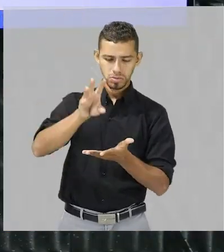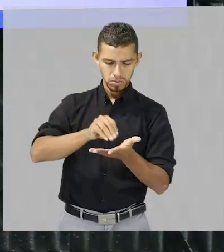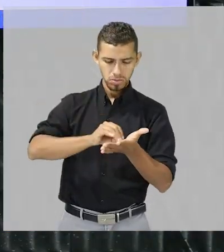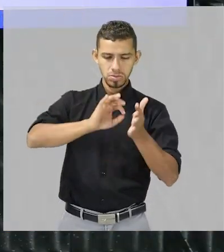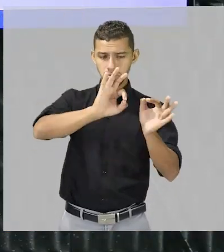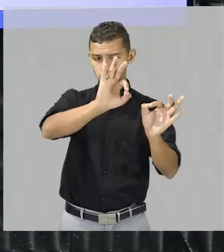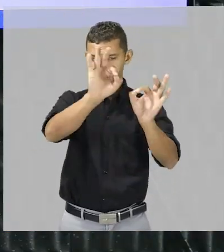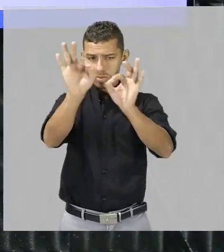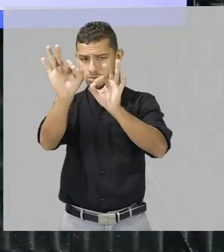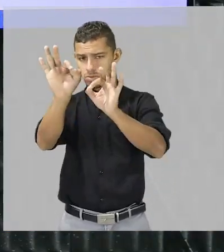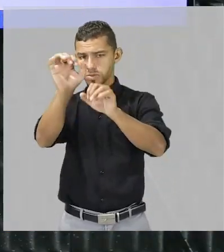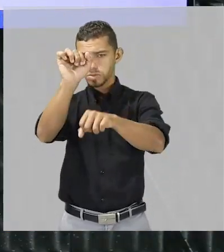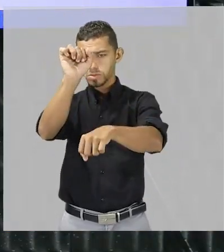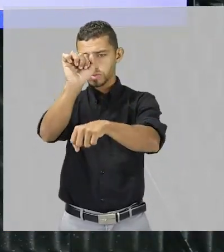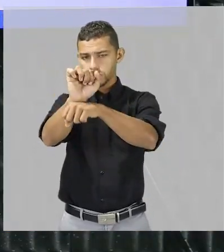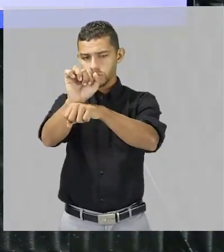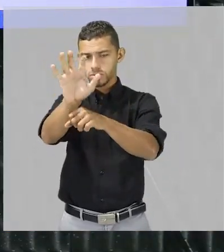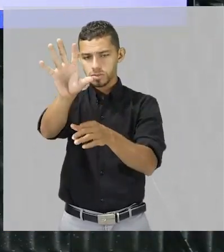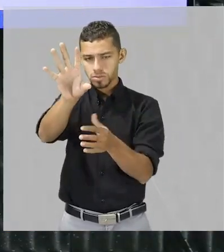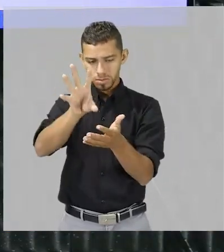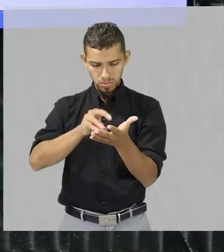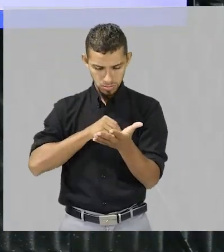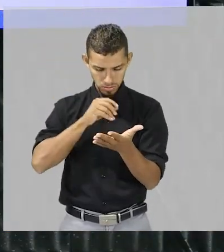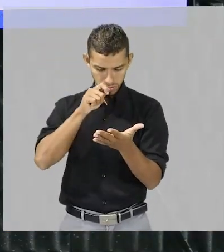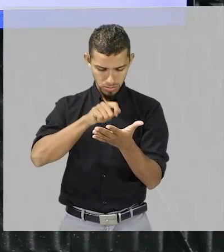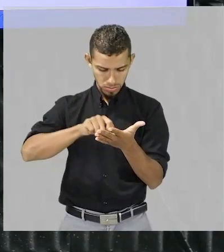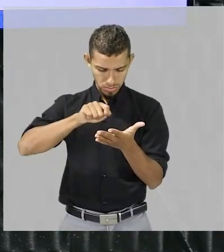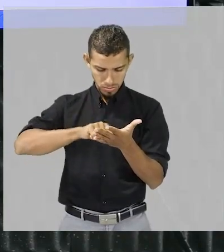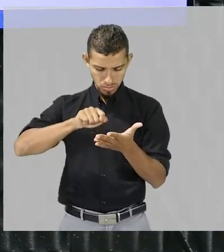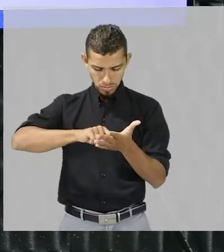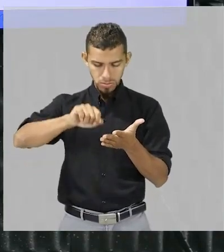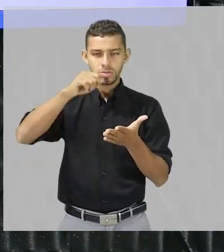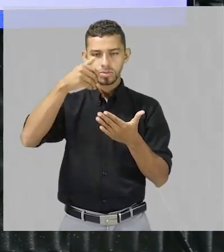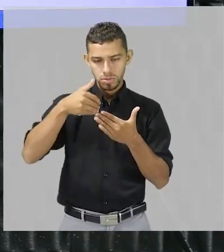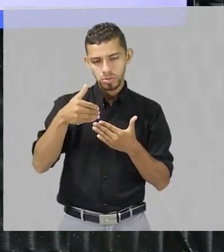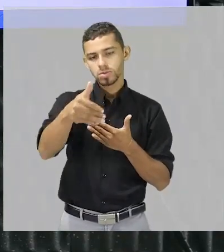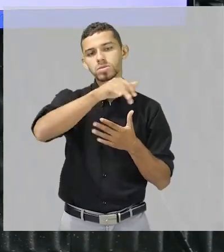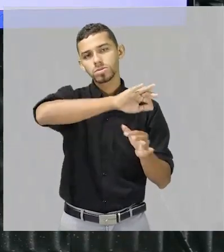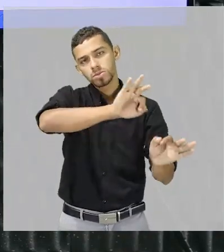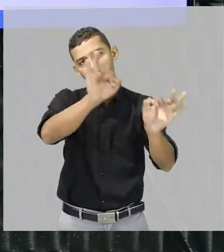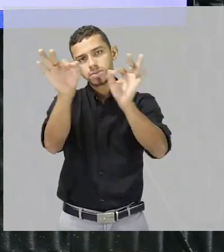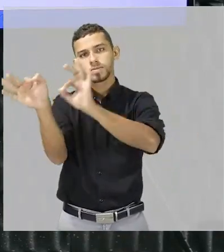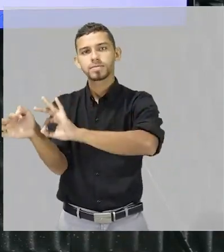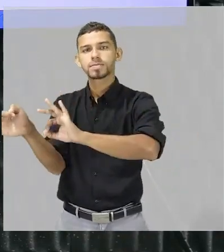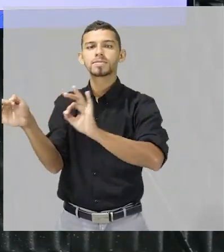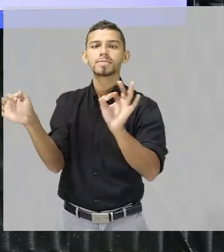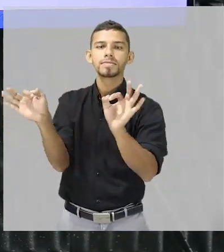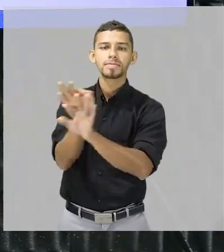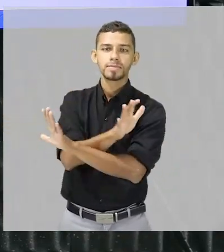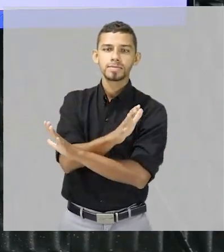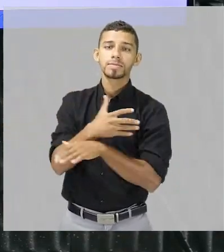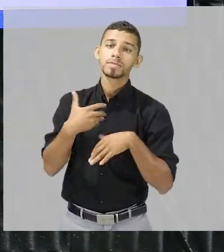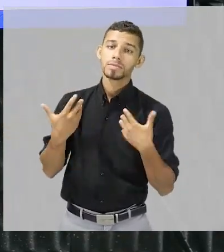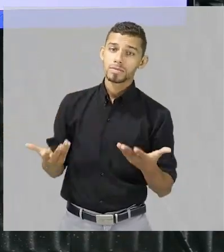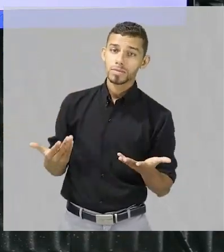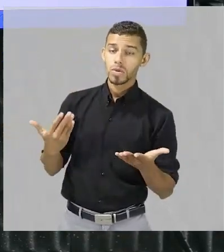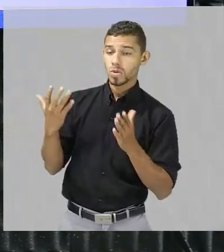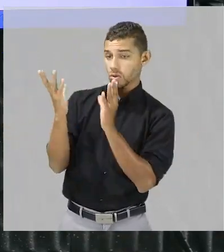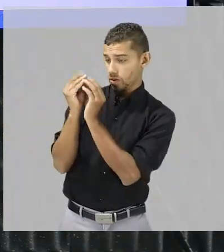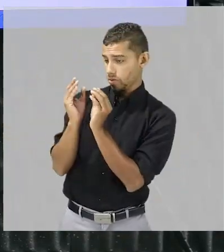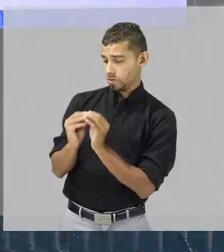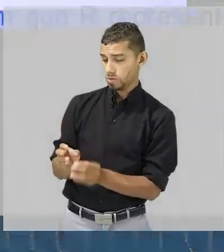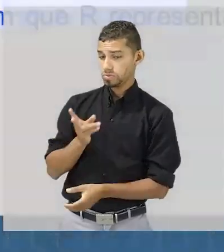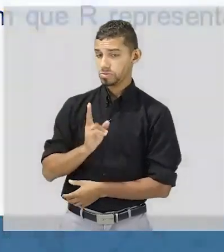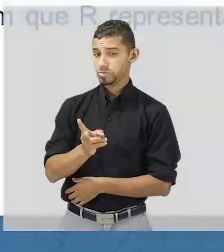pausar, printar a tela e passar para o caderno. Tudo bem? Bom, vocês já sabem que a nossa revisão está